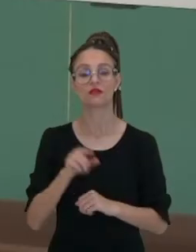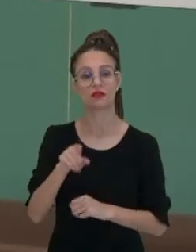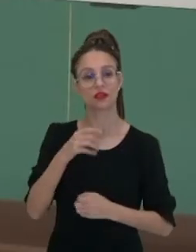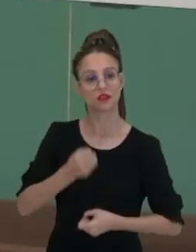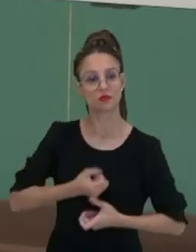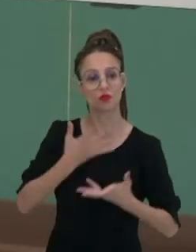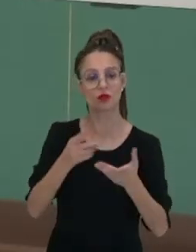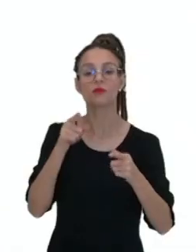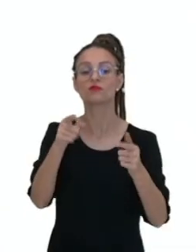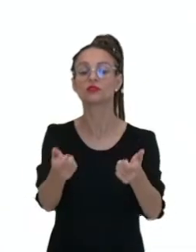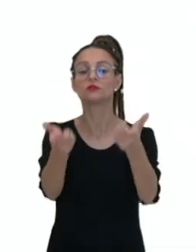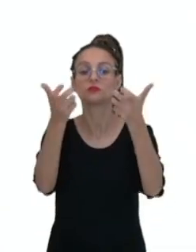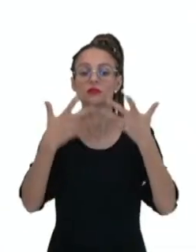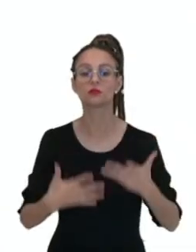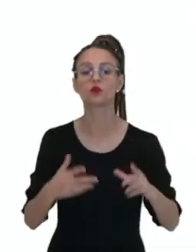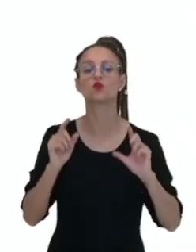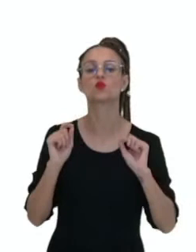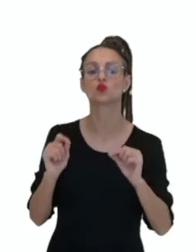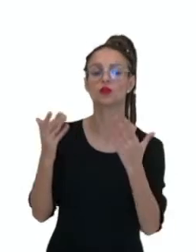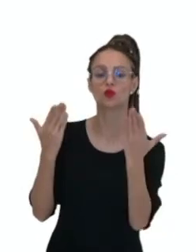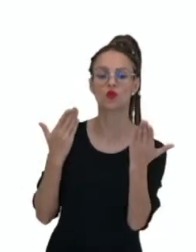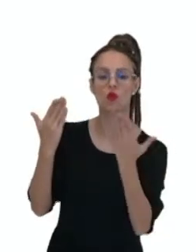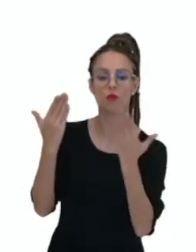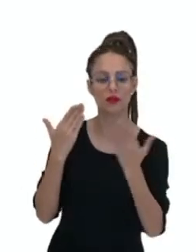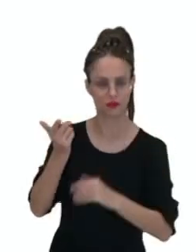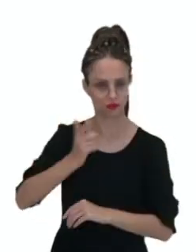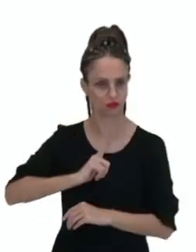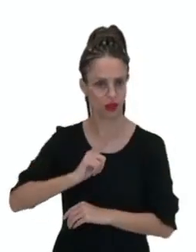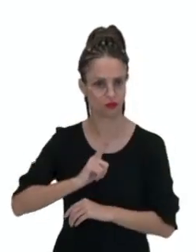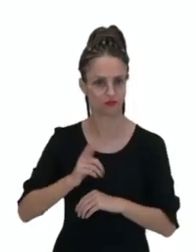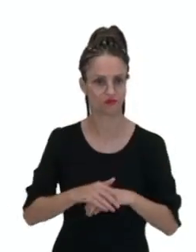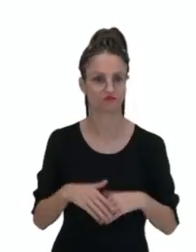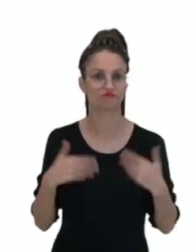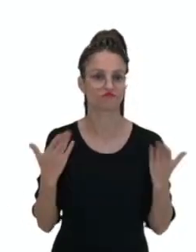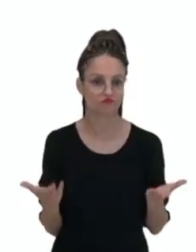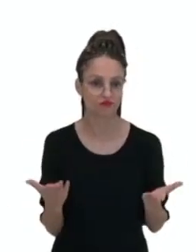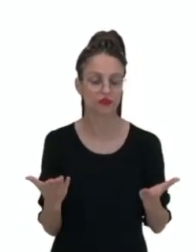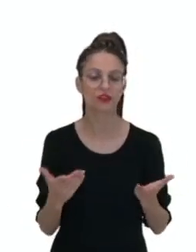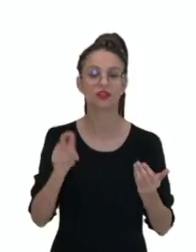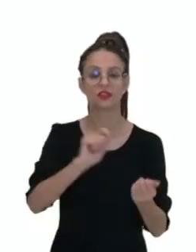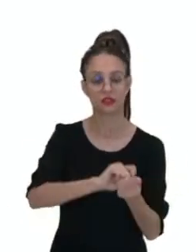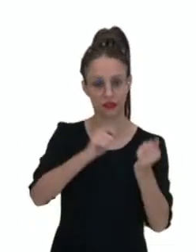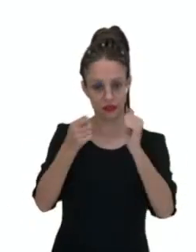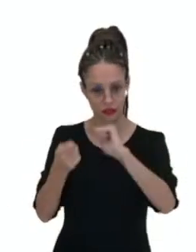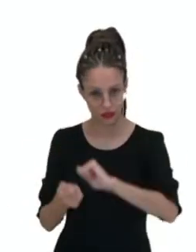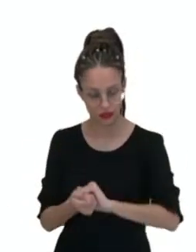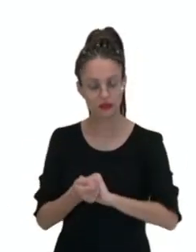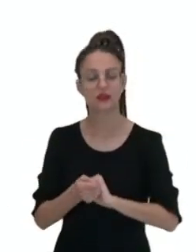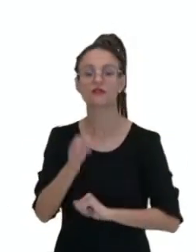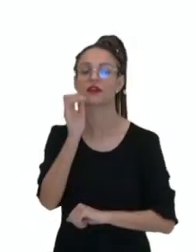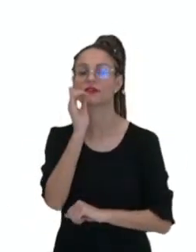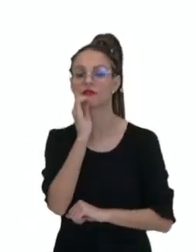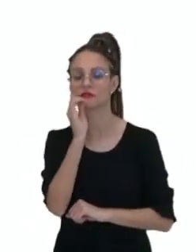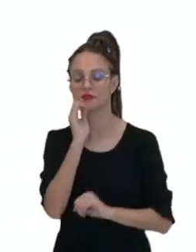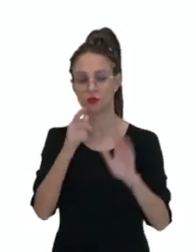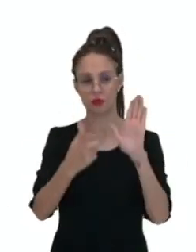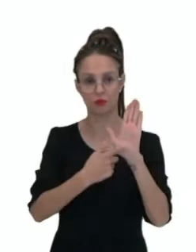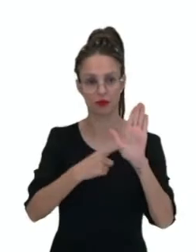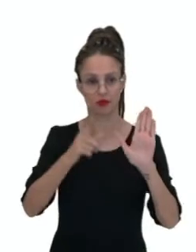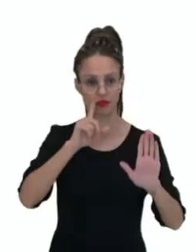quero que você me diga qual é a comparação estabelecida. E transcreva do texto um exemplo de